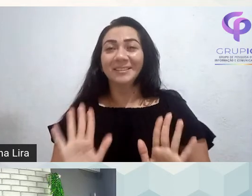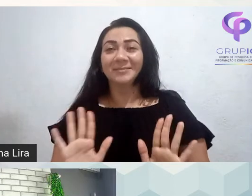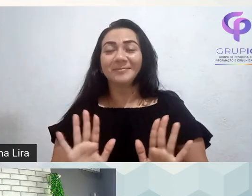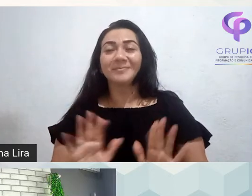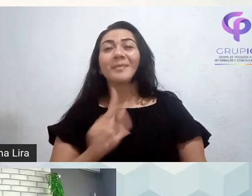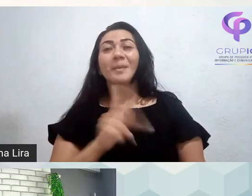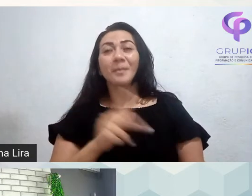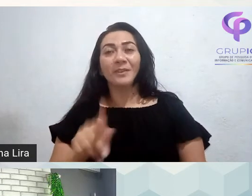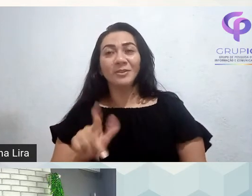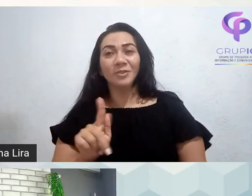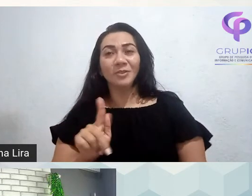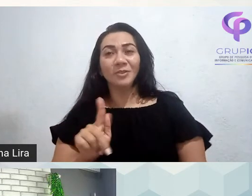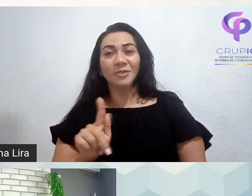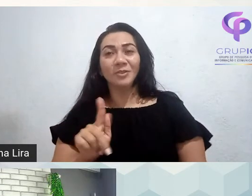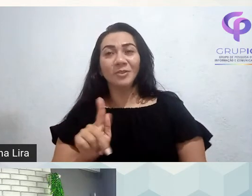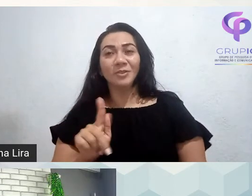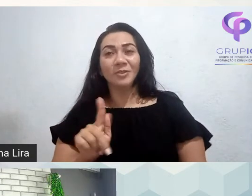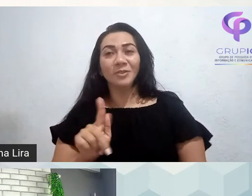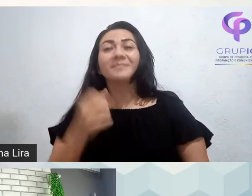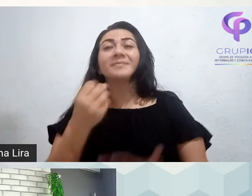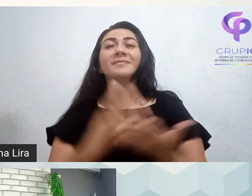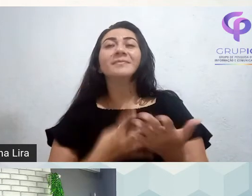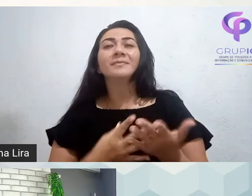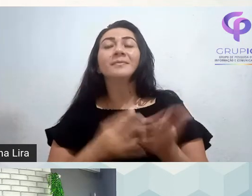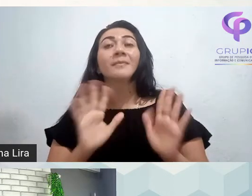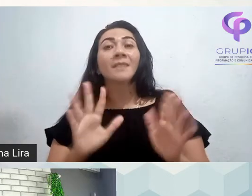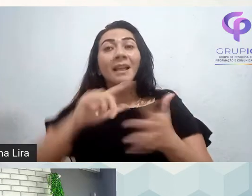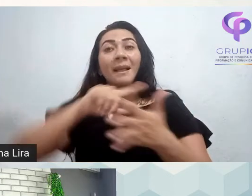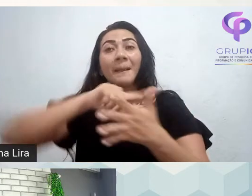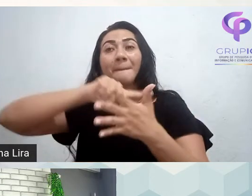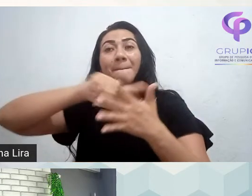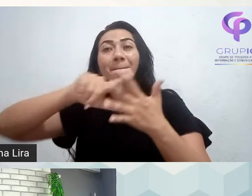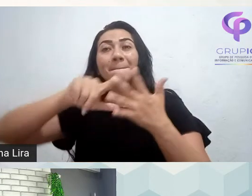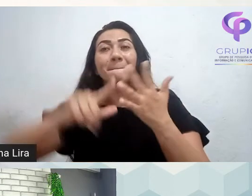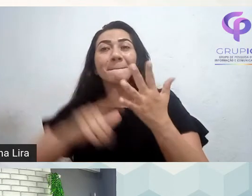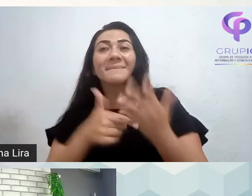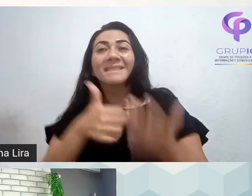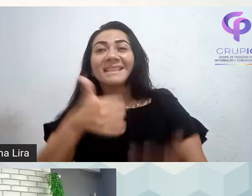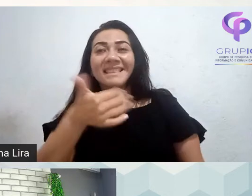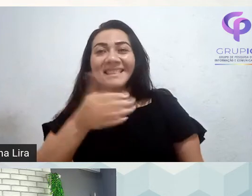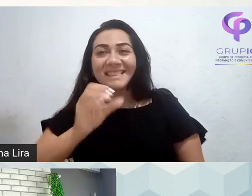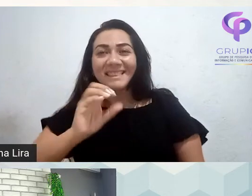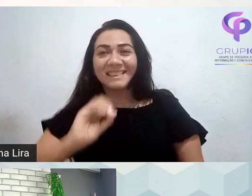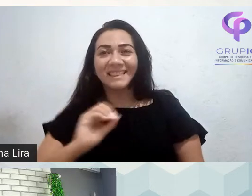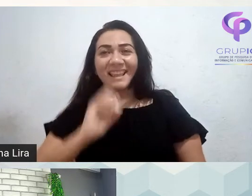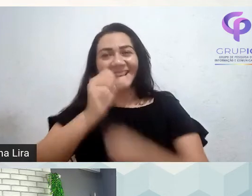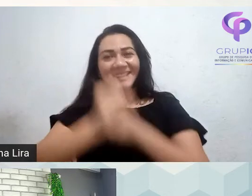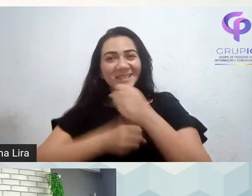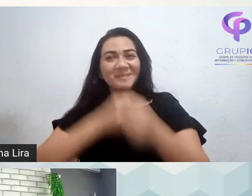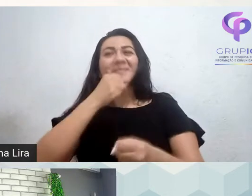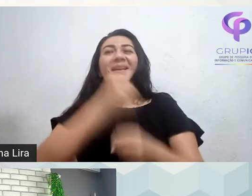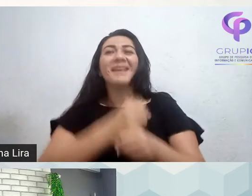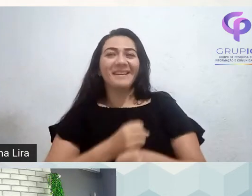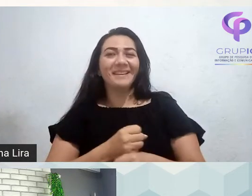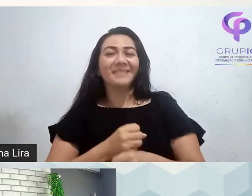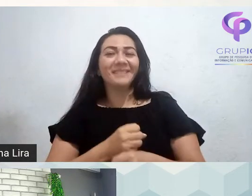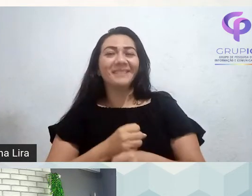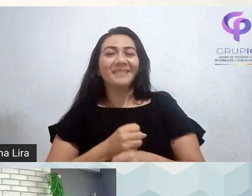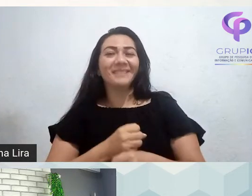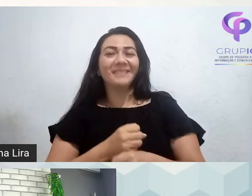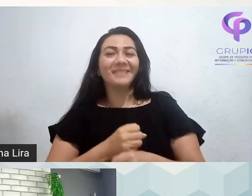10 perguntas, que eu vou começar pelas 10 perguntas, evidentemente, e depois eu vou falar as